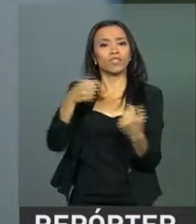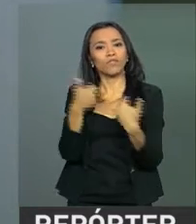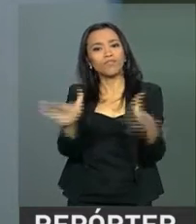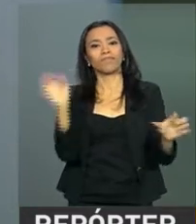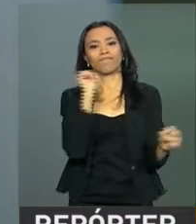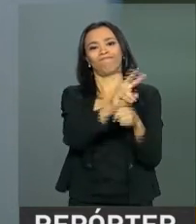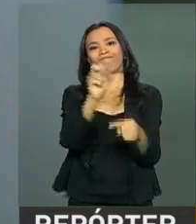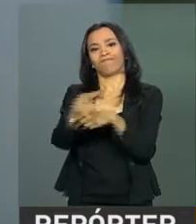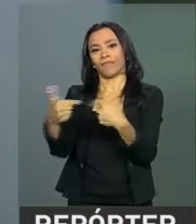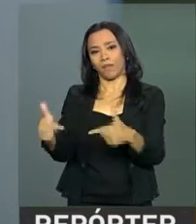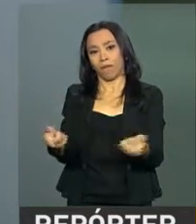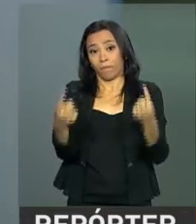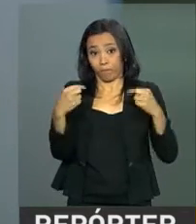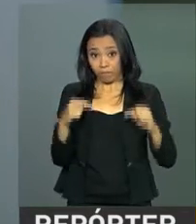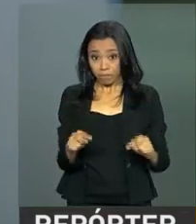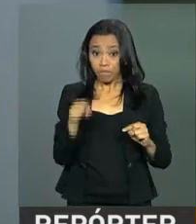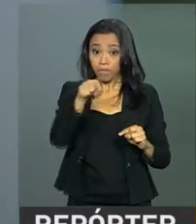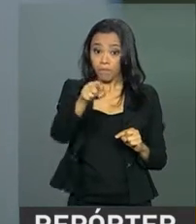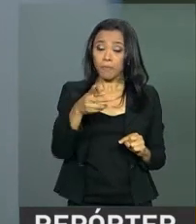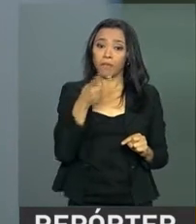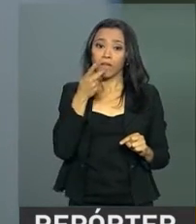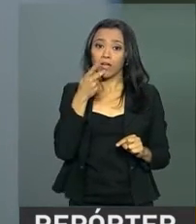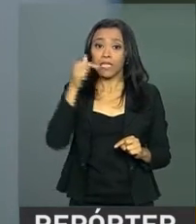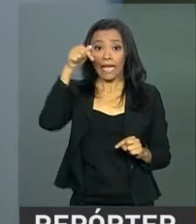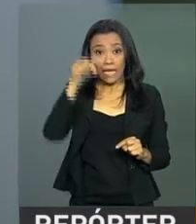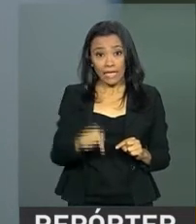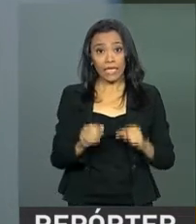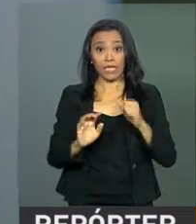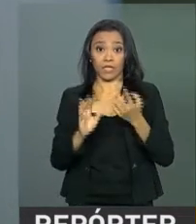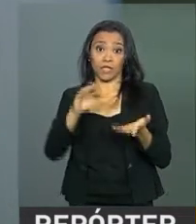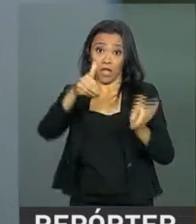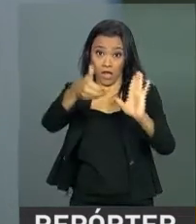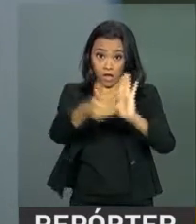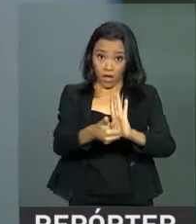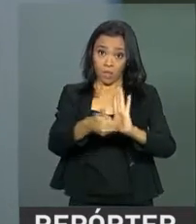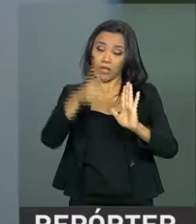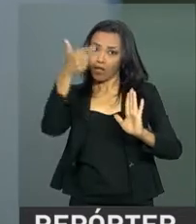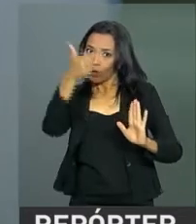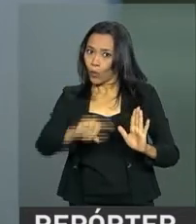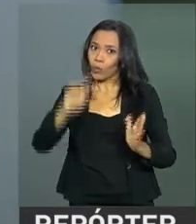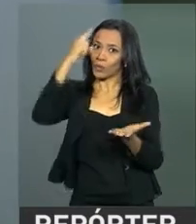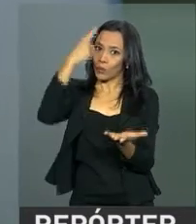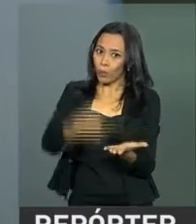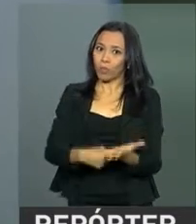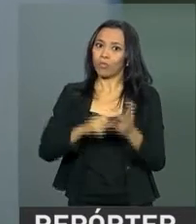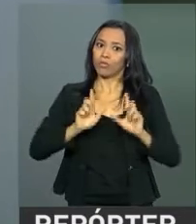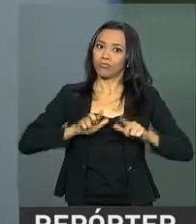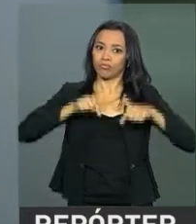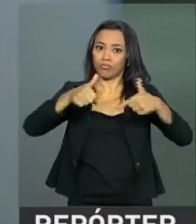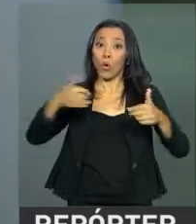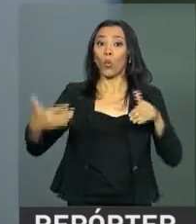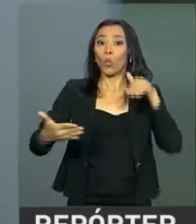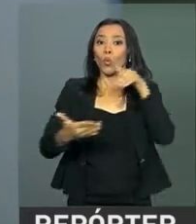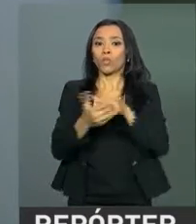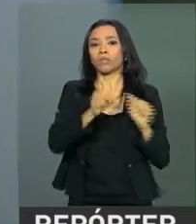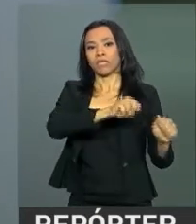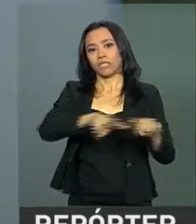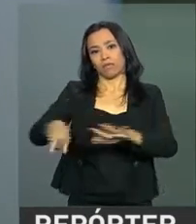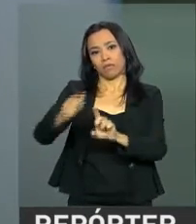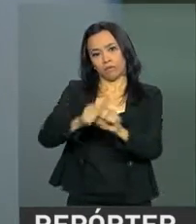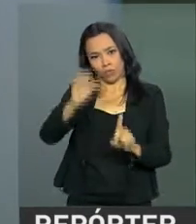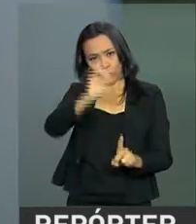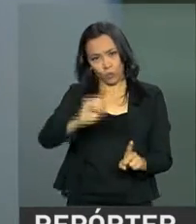marco regulatório do pré-sal, os deputados aqui na Câmara têm outra missão nesta última semana de outubro. Devem votar